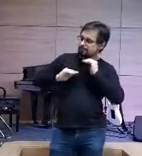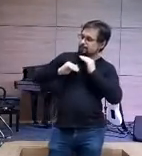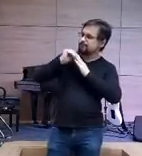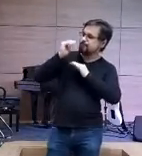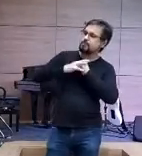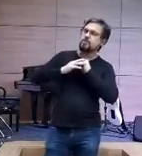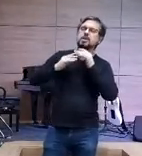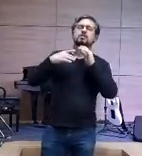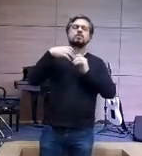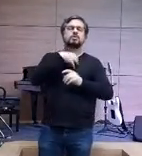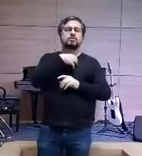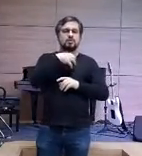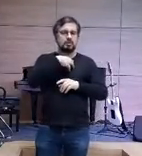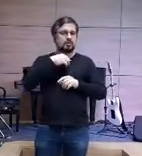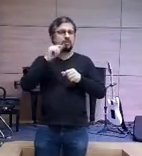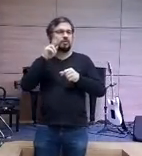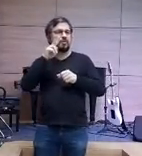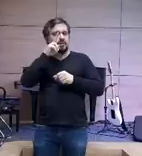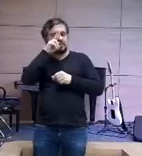suas próprias